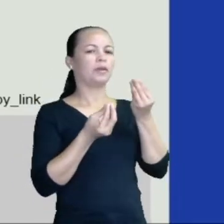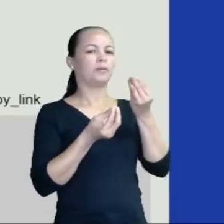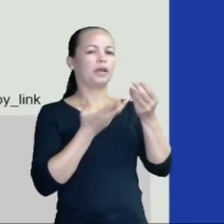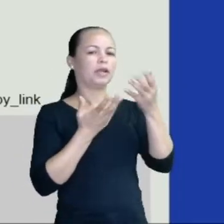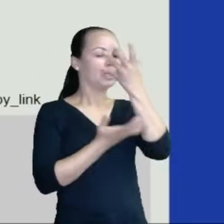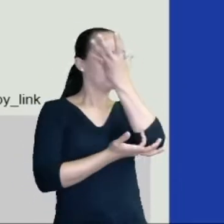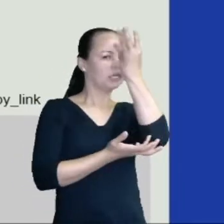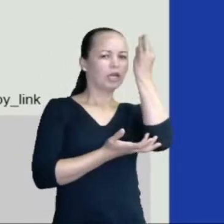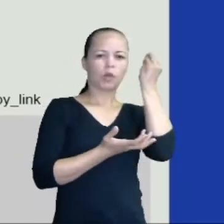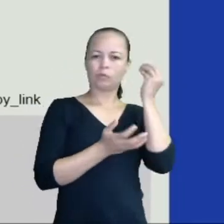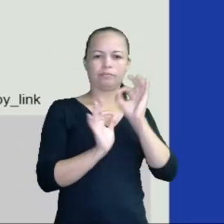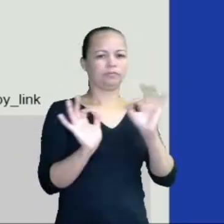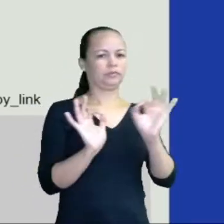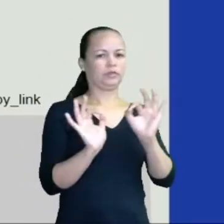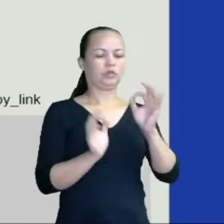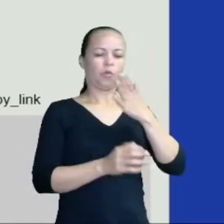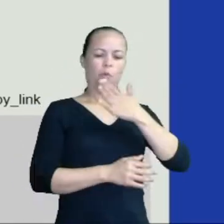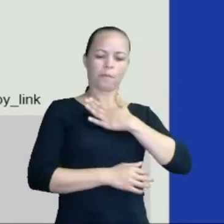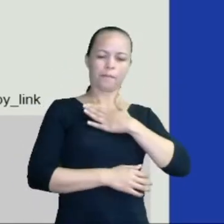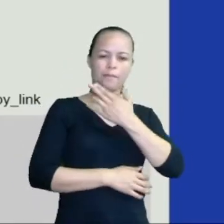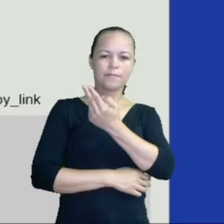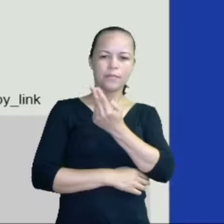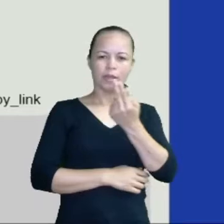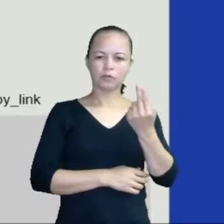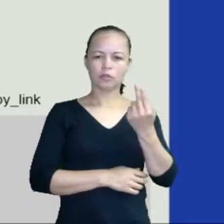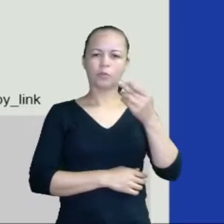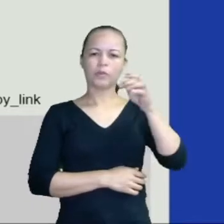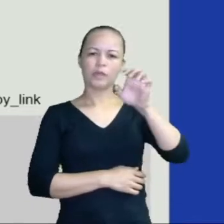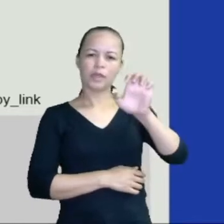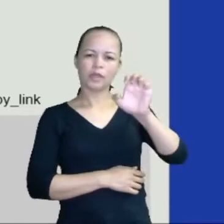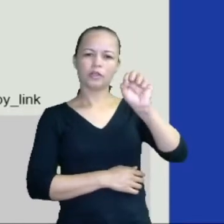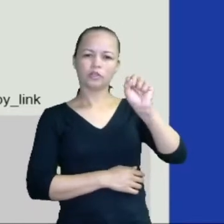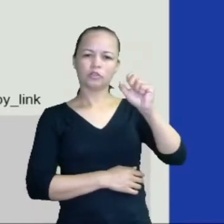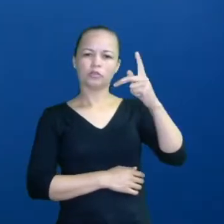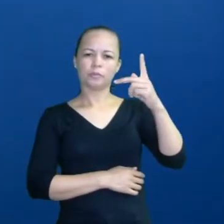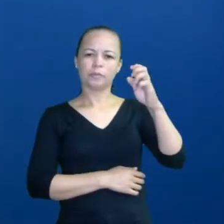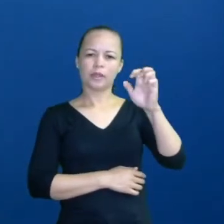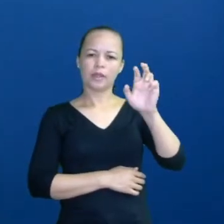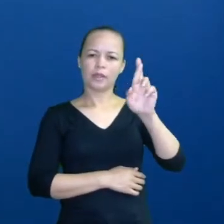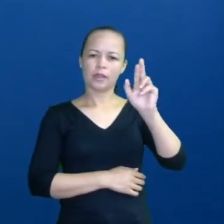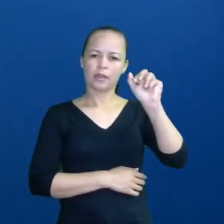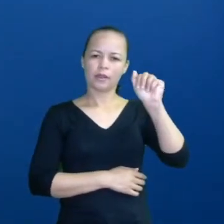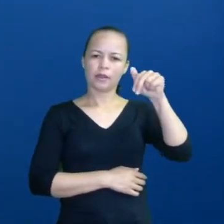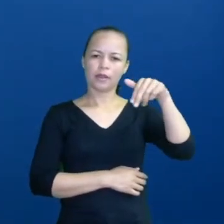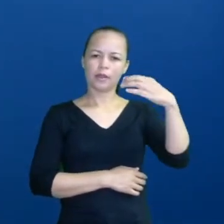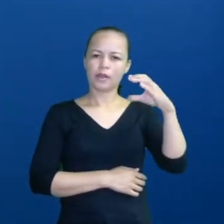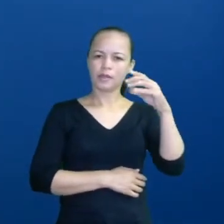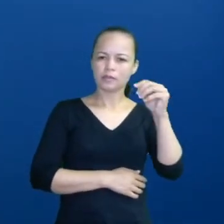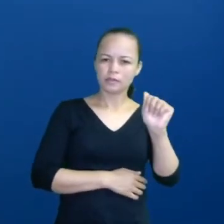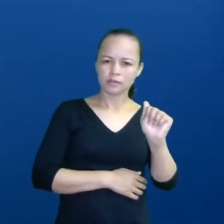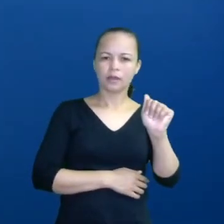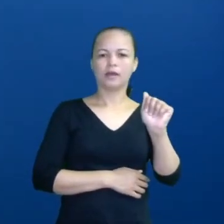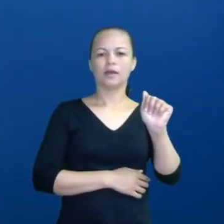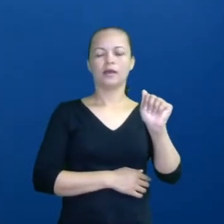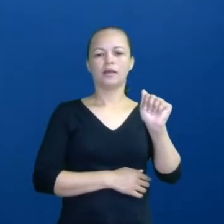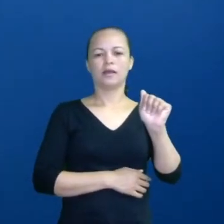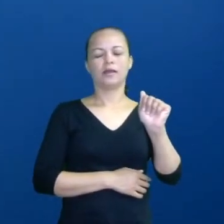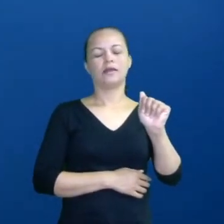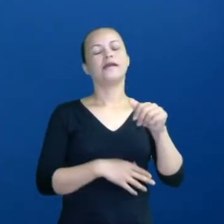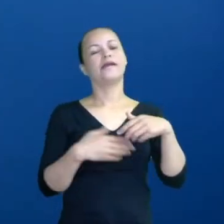não esqueçam, o meu nome é Esperança. É isso que nós precisamos